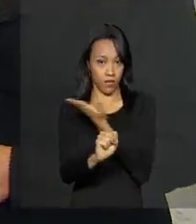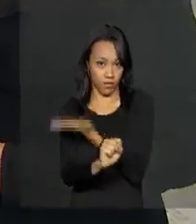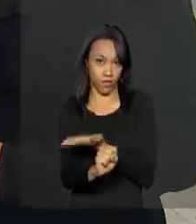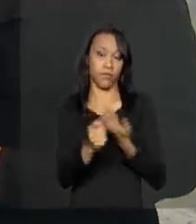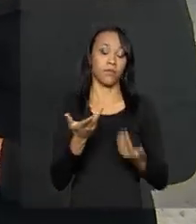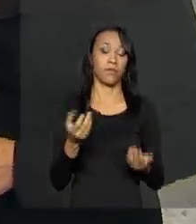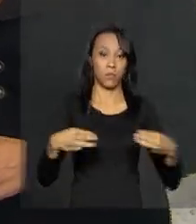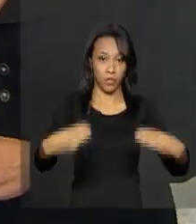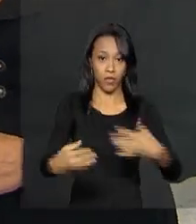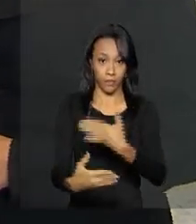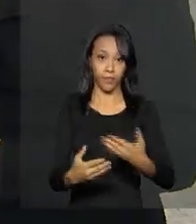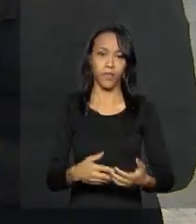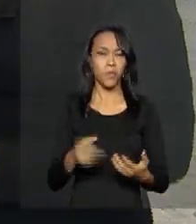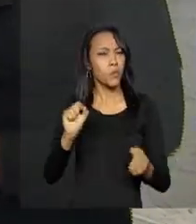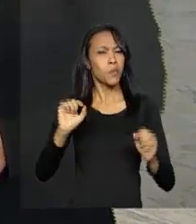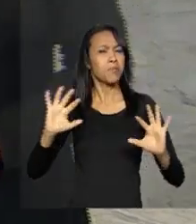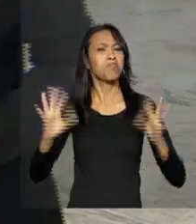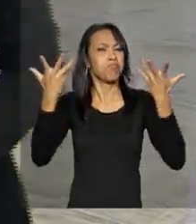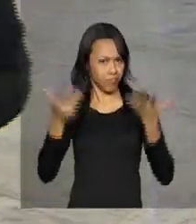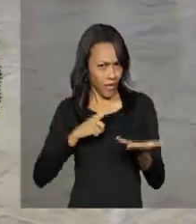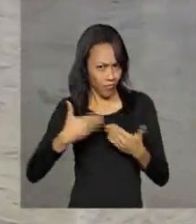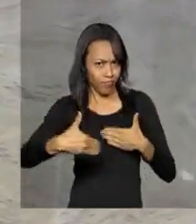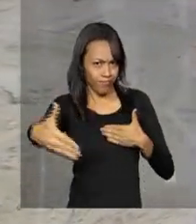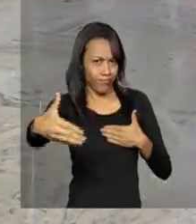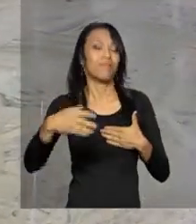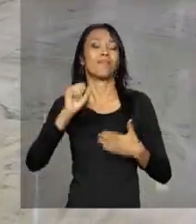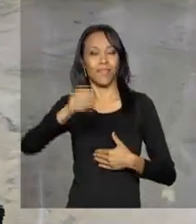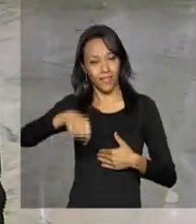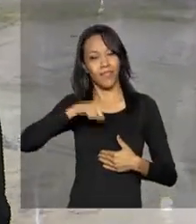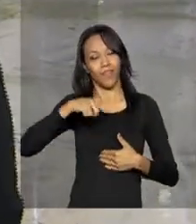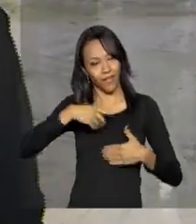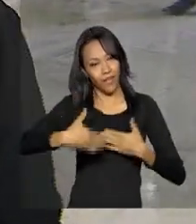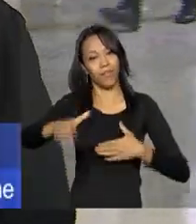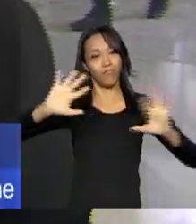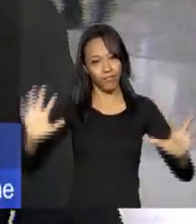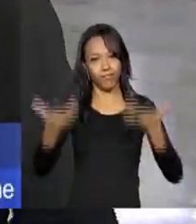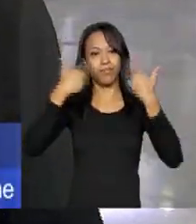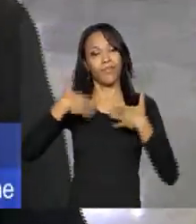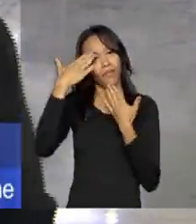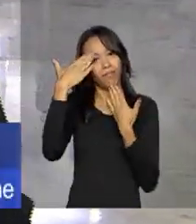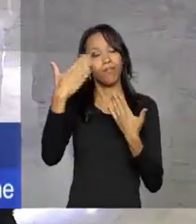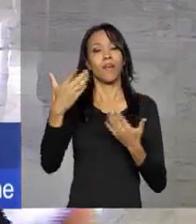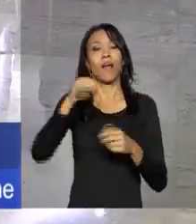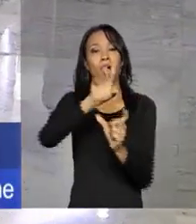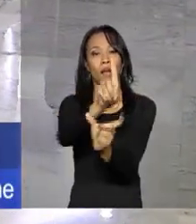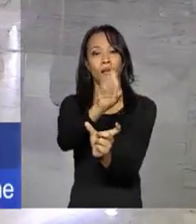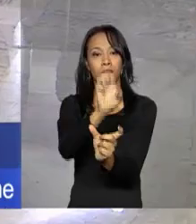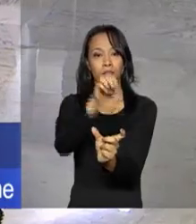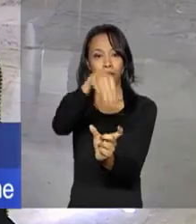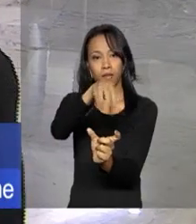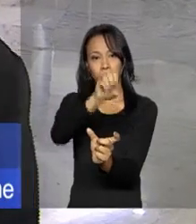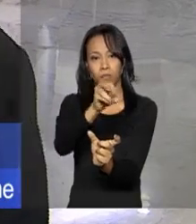à fome temos o que comemorar ministra temos muito a comemorar graças à democracia nós estamos num Brasil cheio de